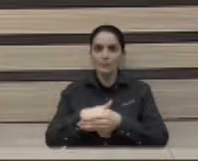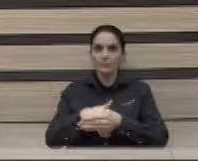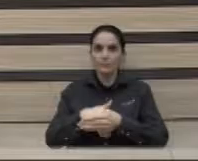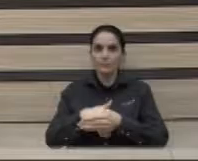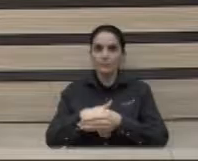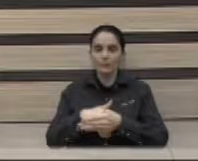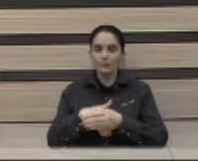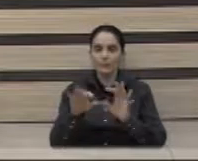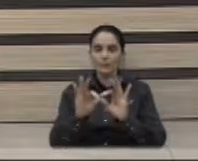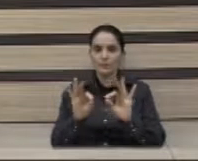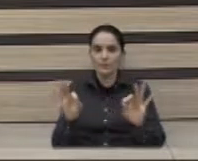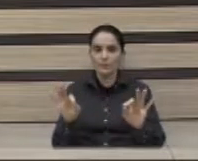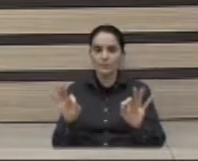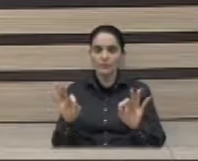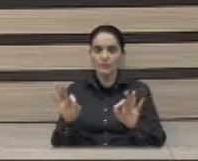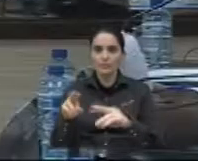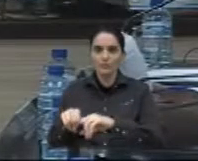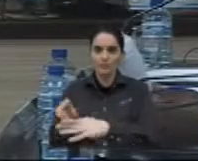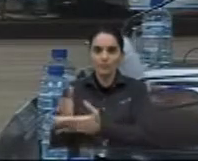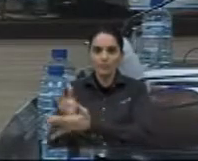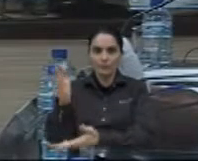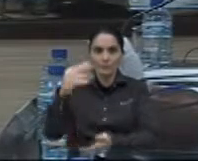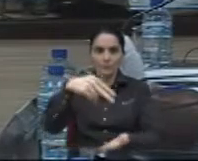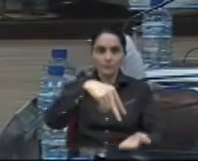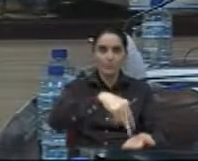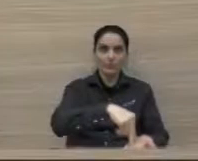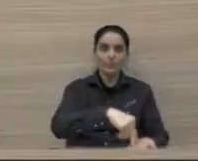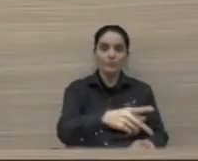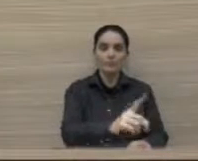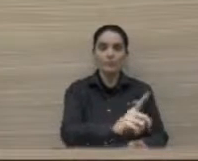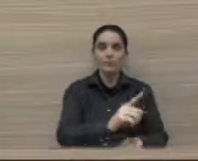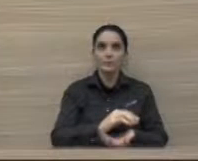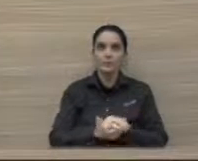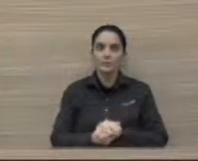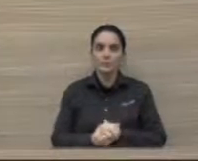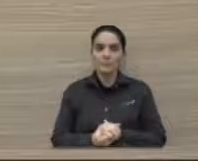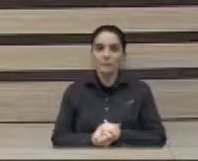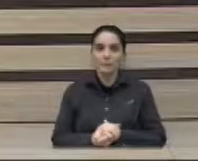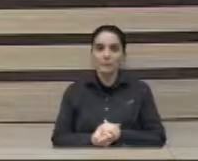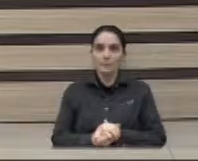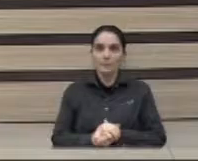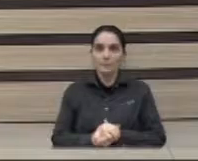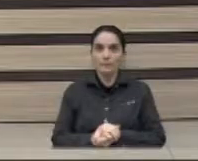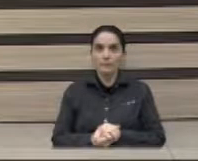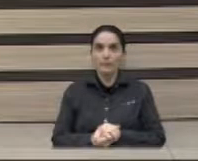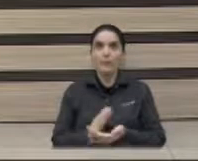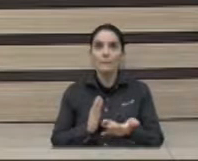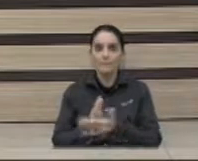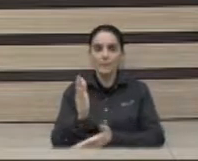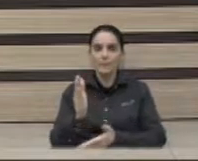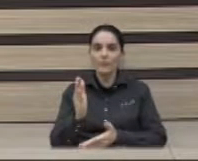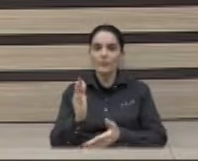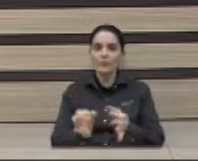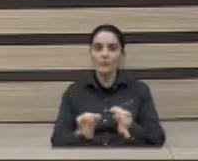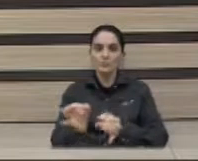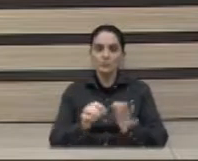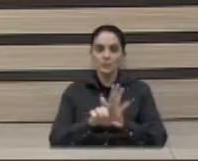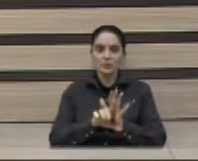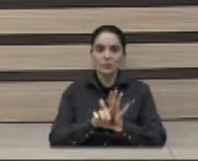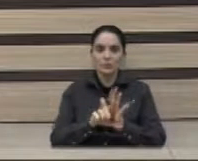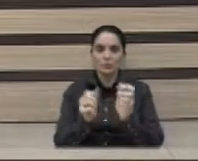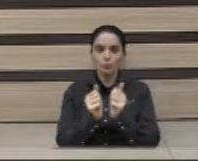é simbólica. Os sentados aprovam e os de pé rejeitam. Está aprovado o projeto de lei